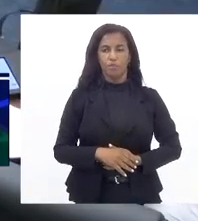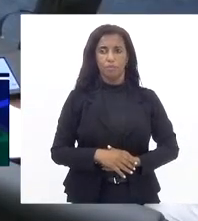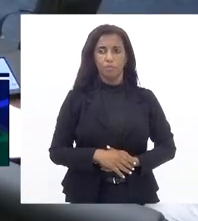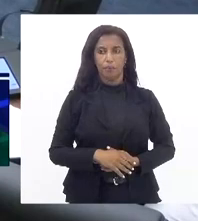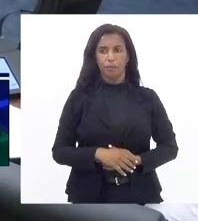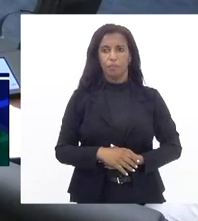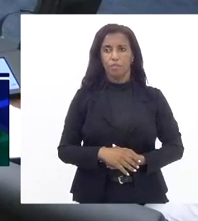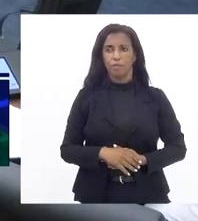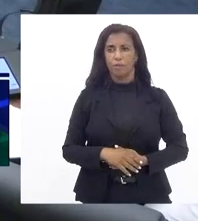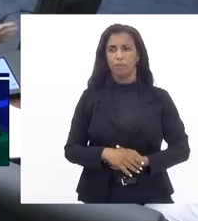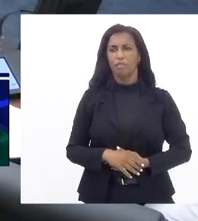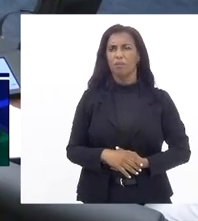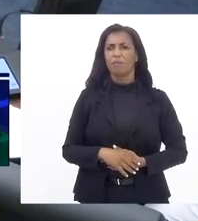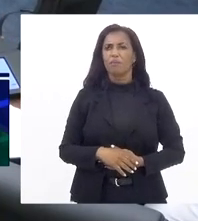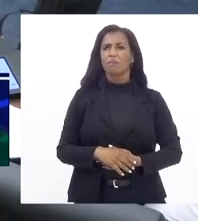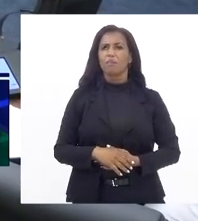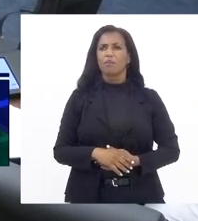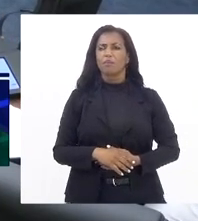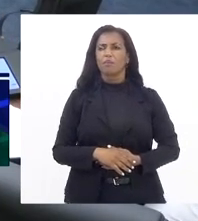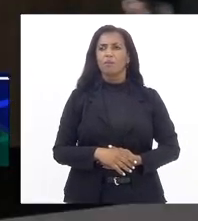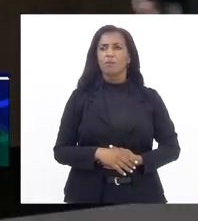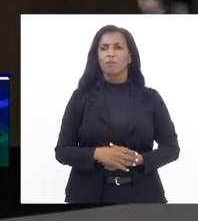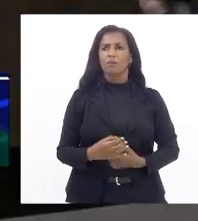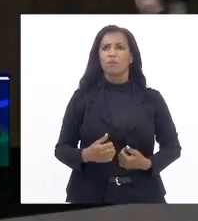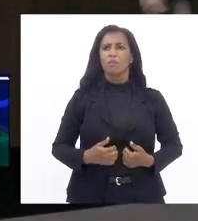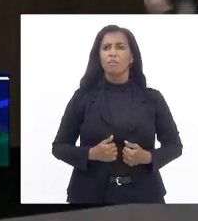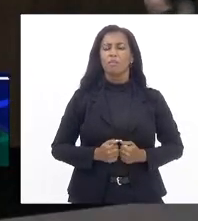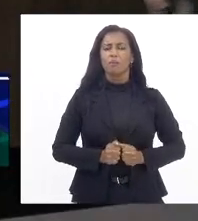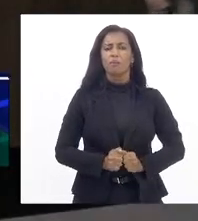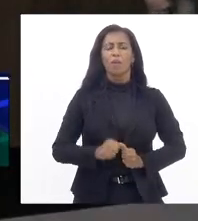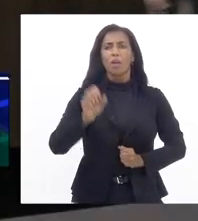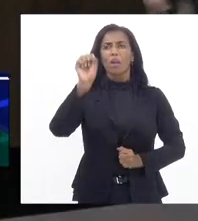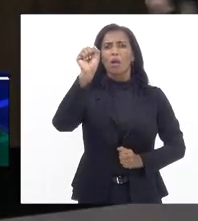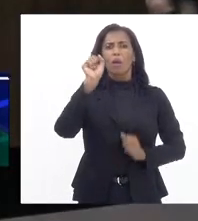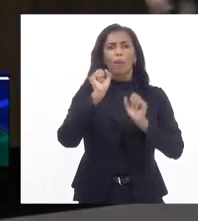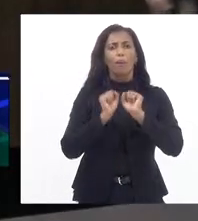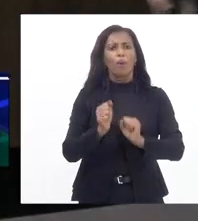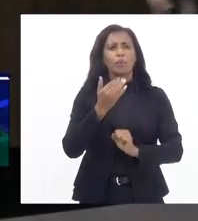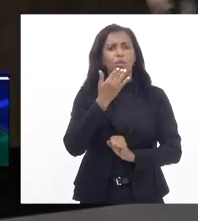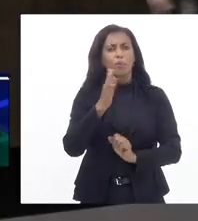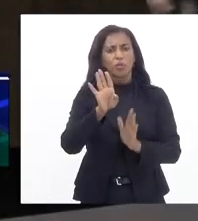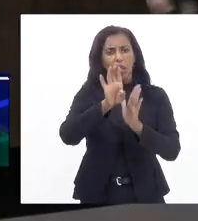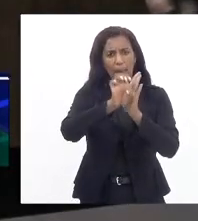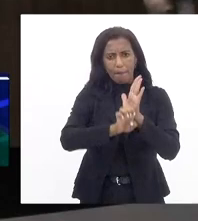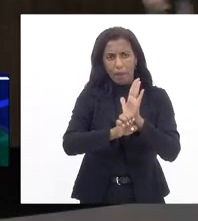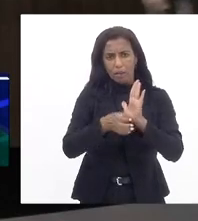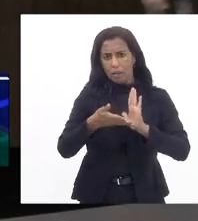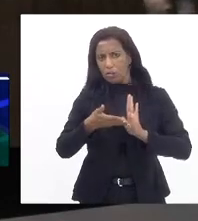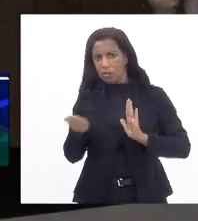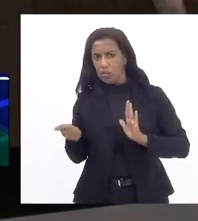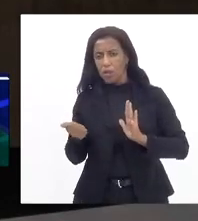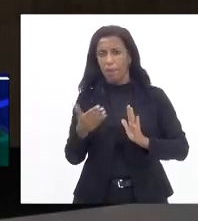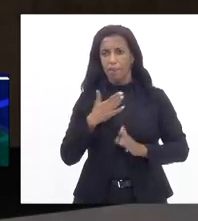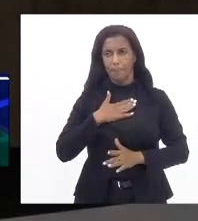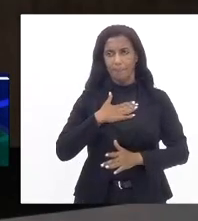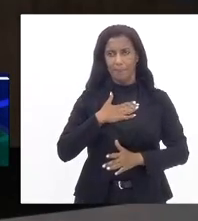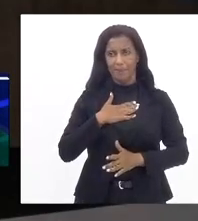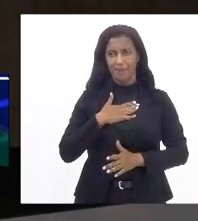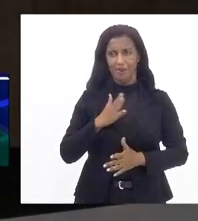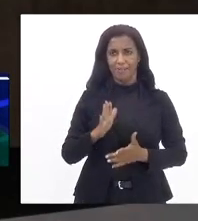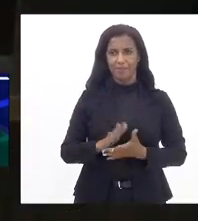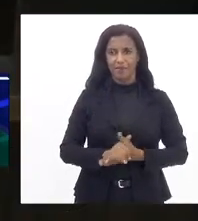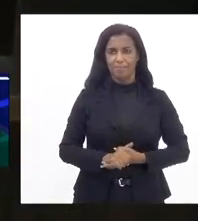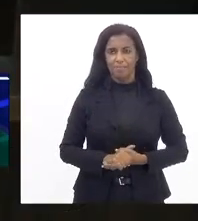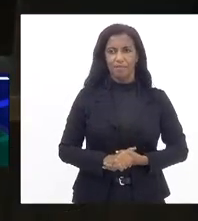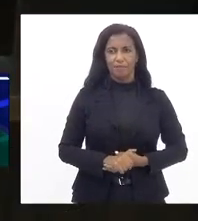Posso só fazer uma questão de ordem, presidente? Queria pedir para tirar a emenda, a minha emenda, tá? Bom. Um